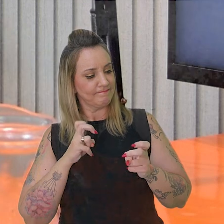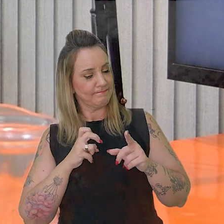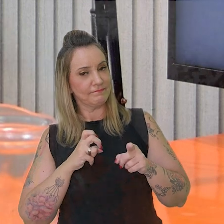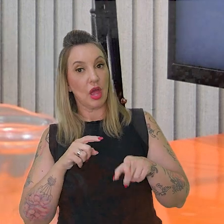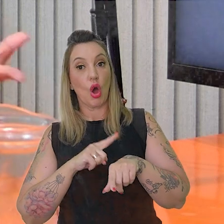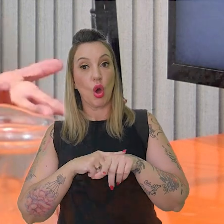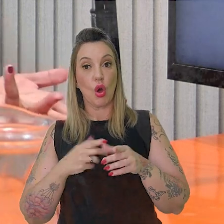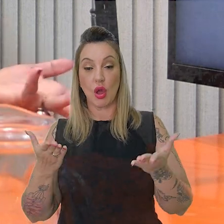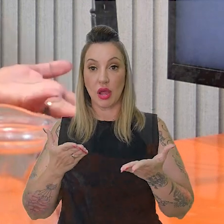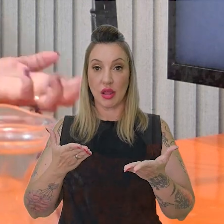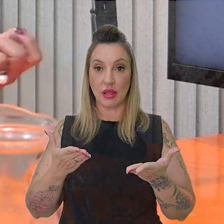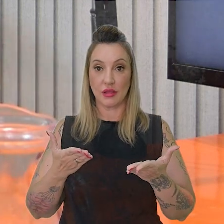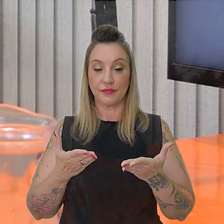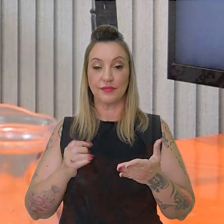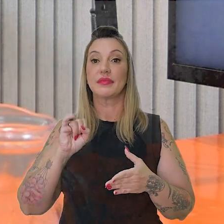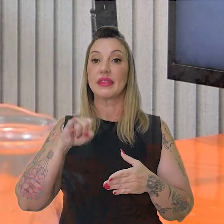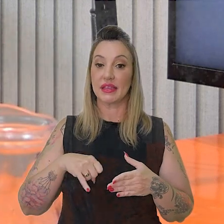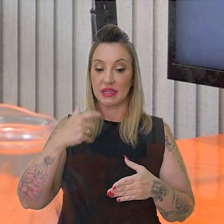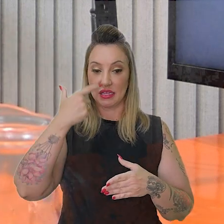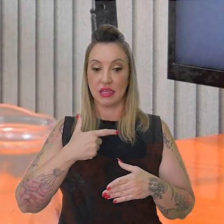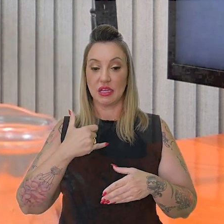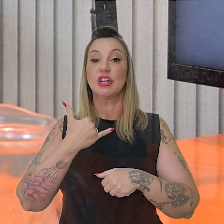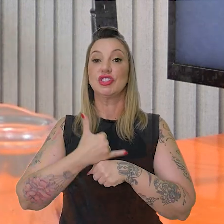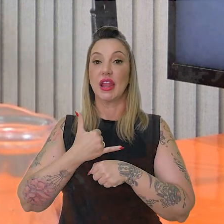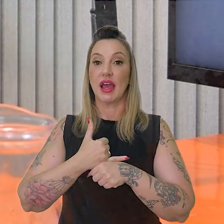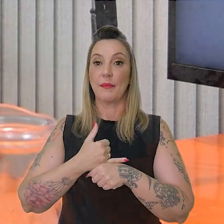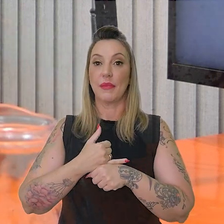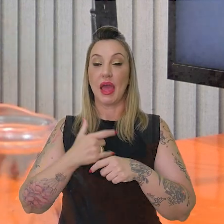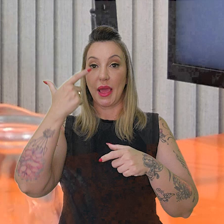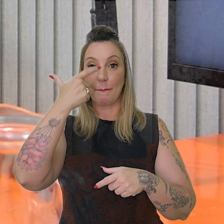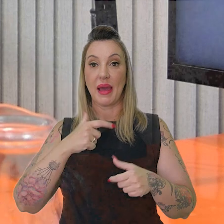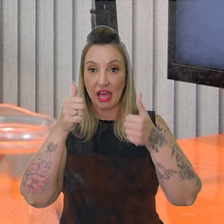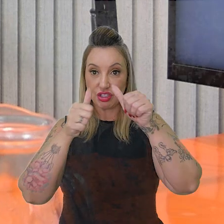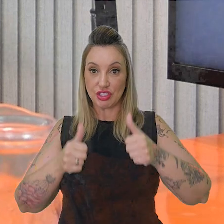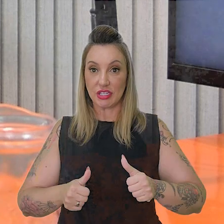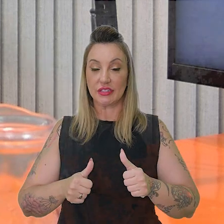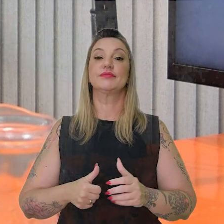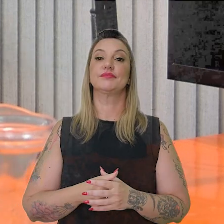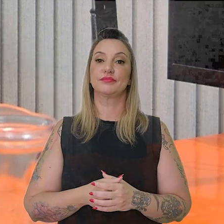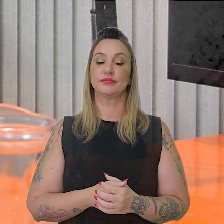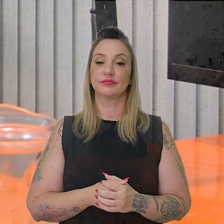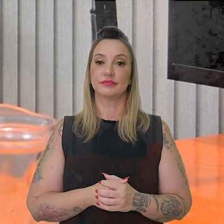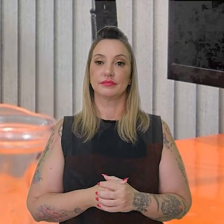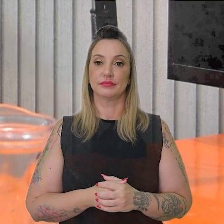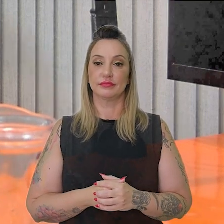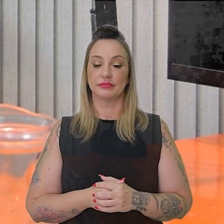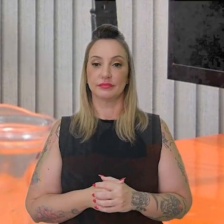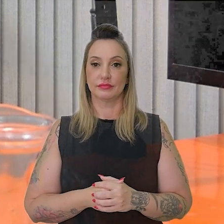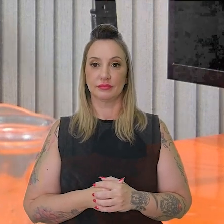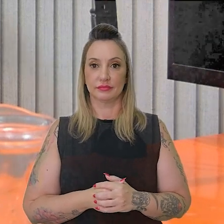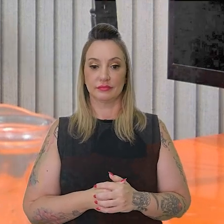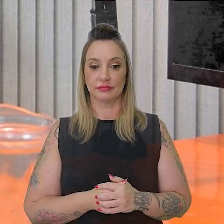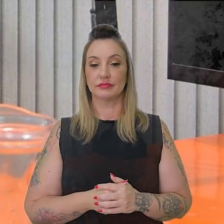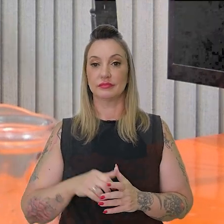falei assim cara chegou a hora a Agora sim eu sou gerenciamento de imagem Ah E aí eu já tinha eh